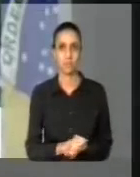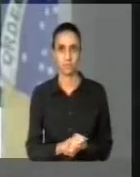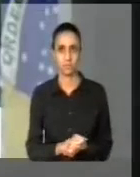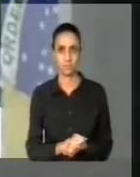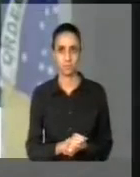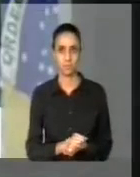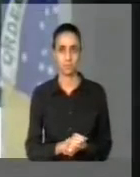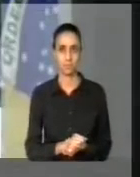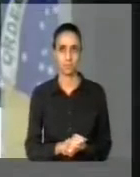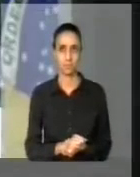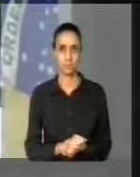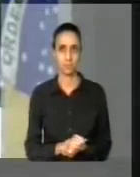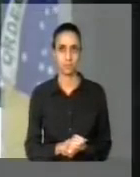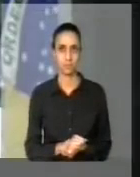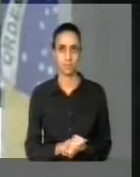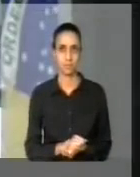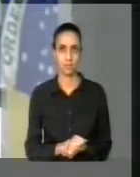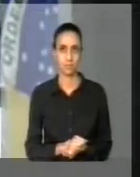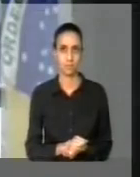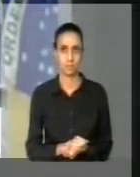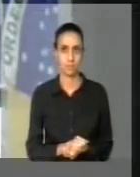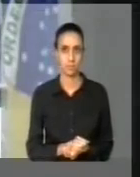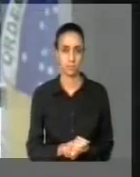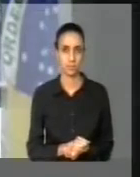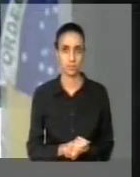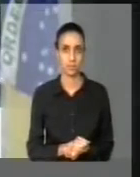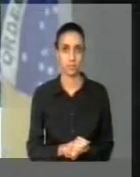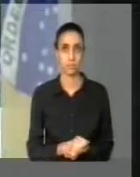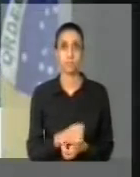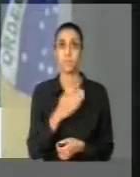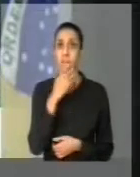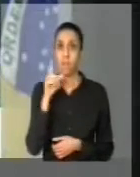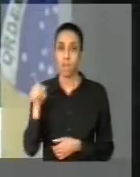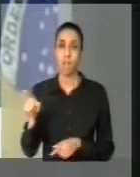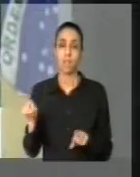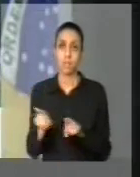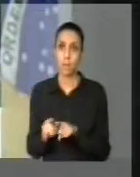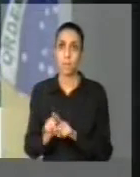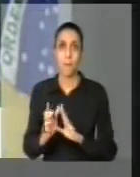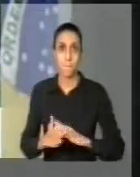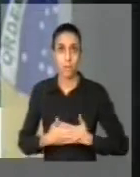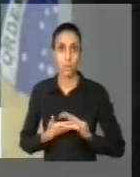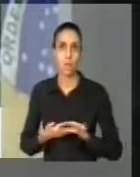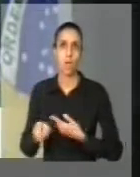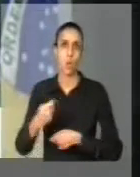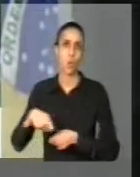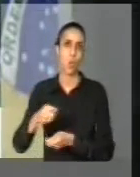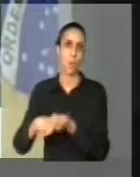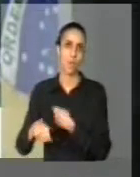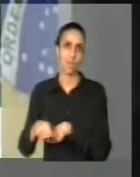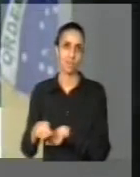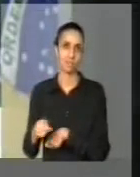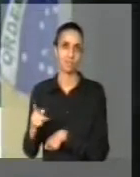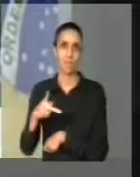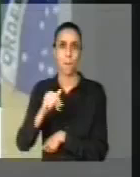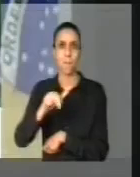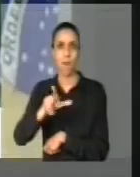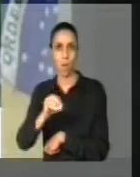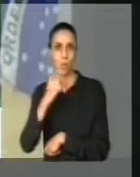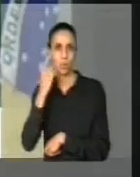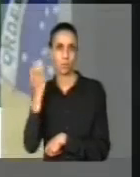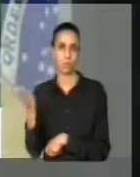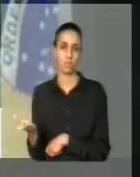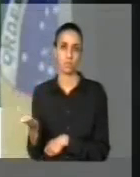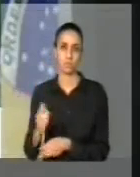momento de efervescência, está louco para dar amor ao Brasil. E o Brasil precisa saber disso e